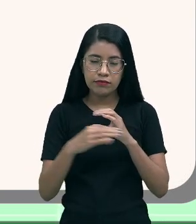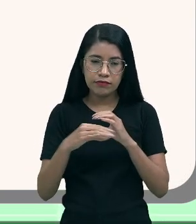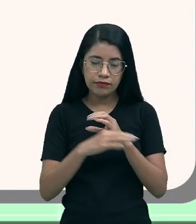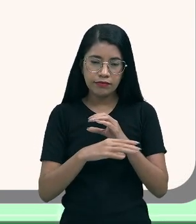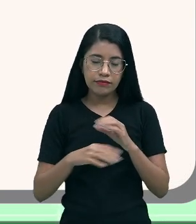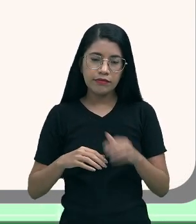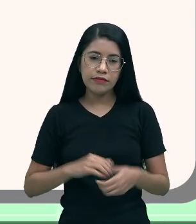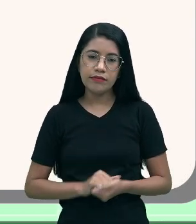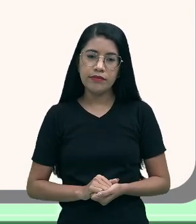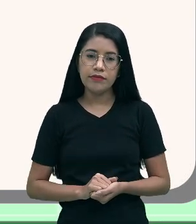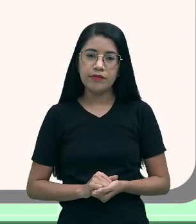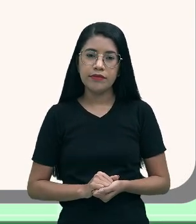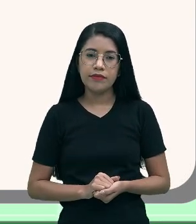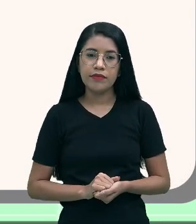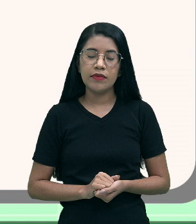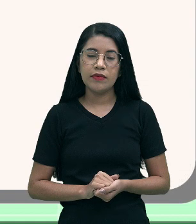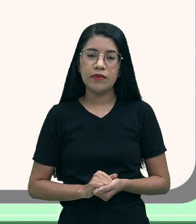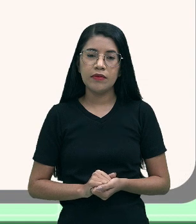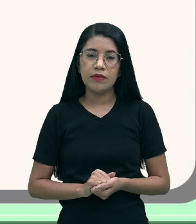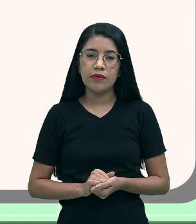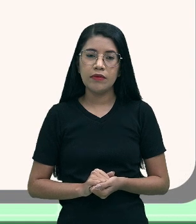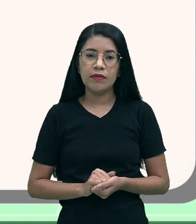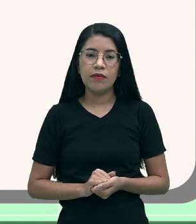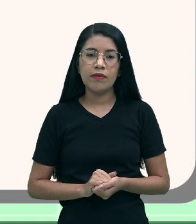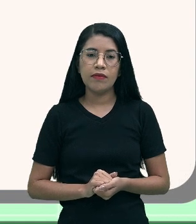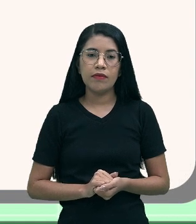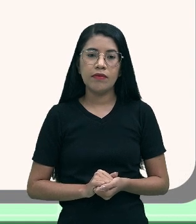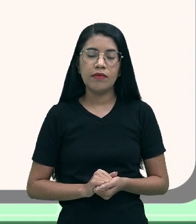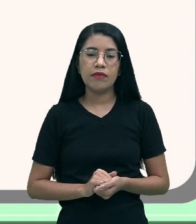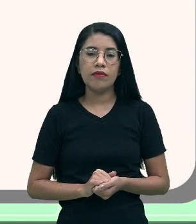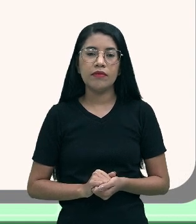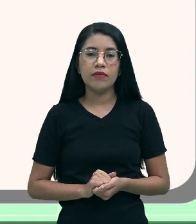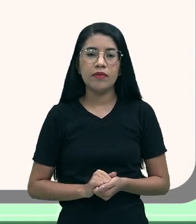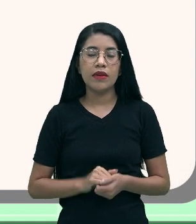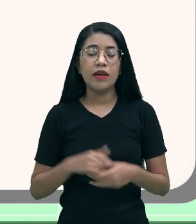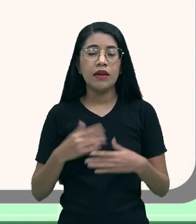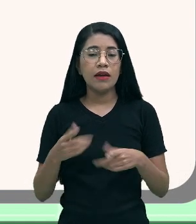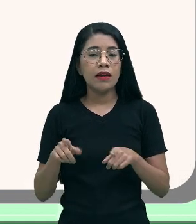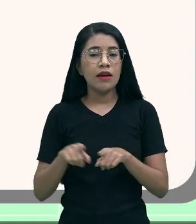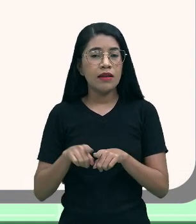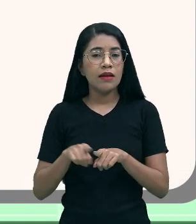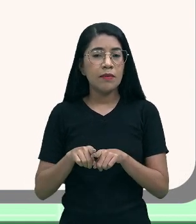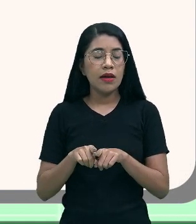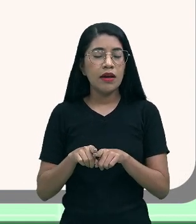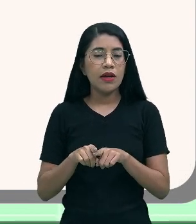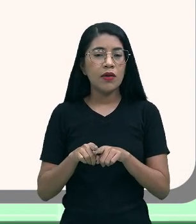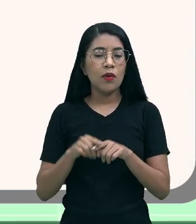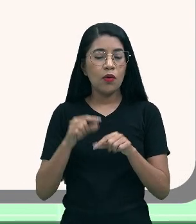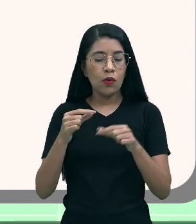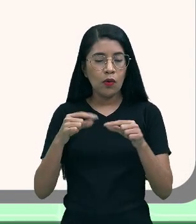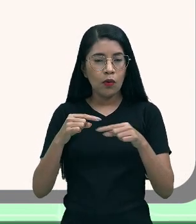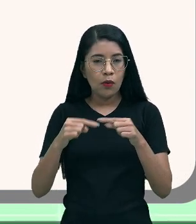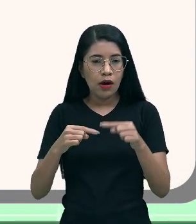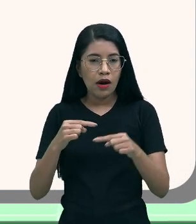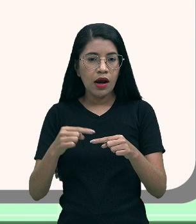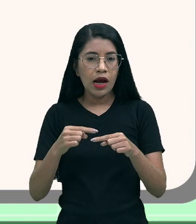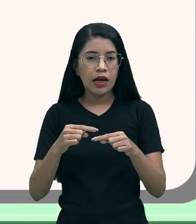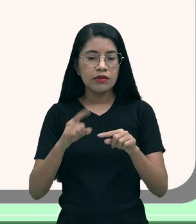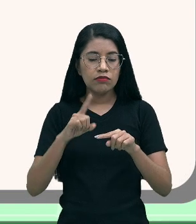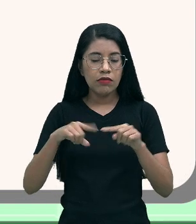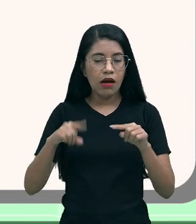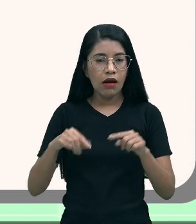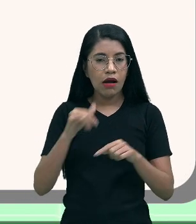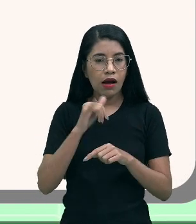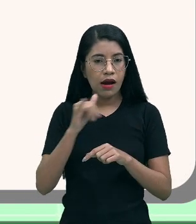converte energia elétrica em energia térmica. Além disso, os resistores são componentes